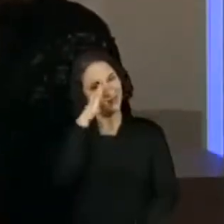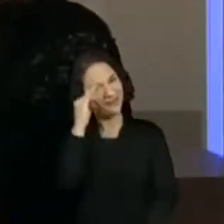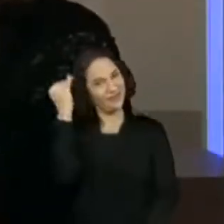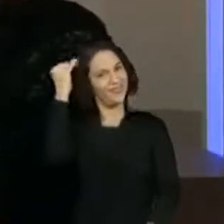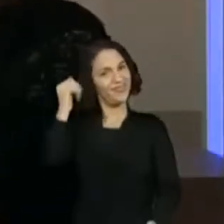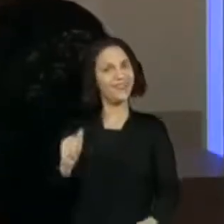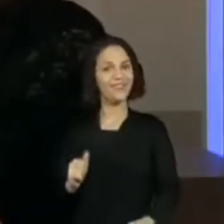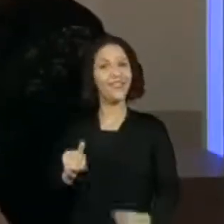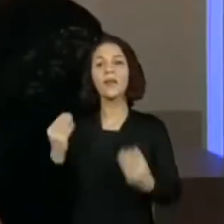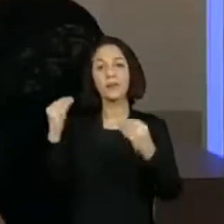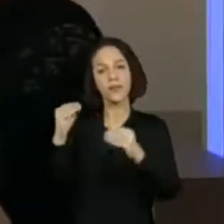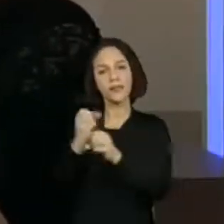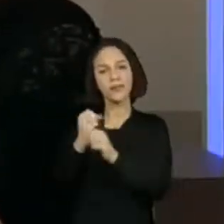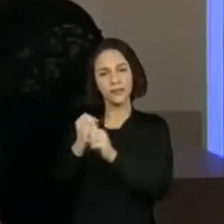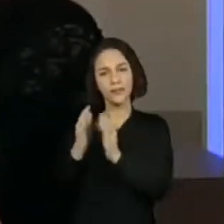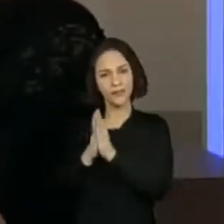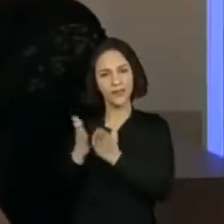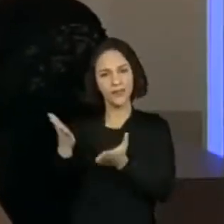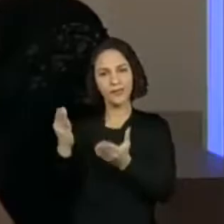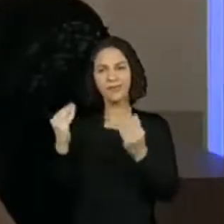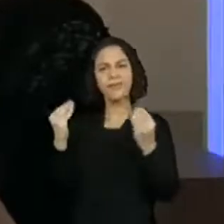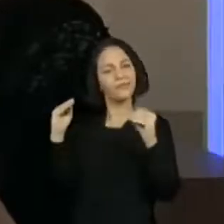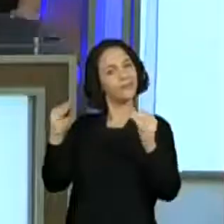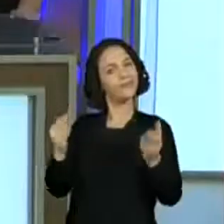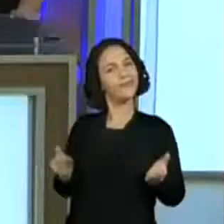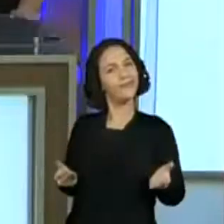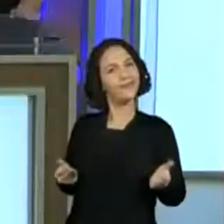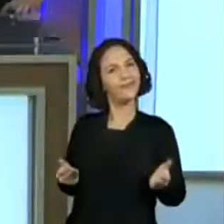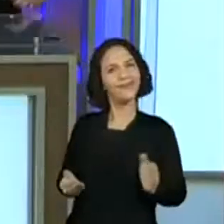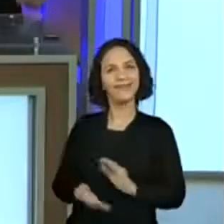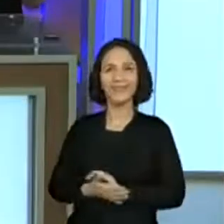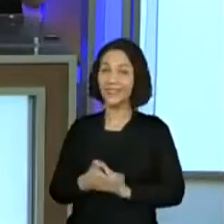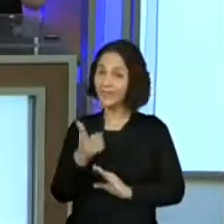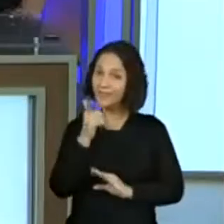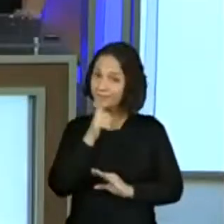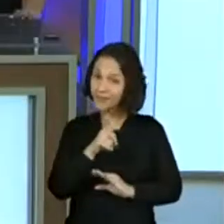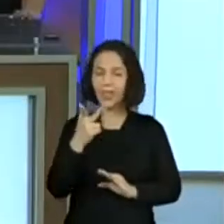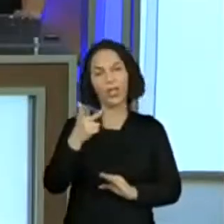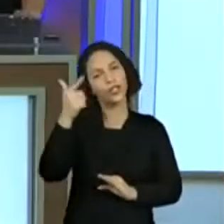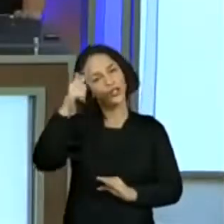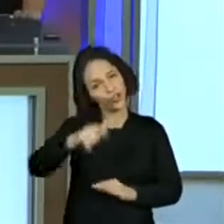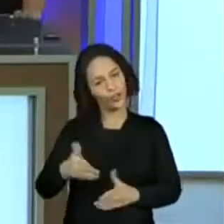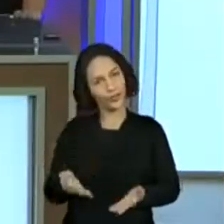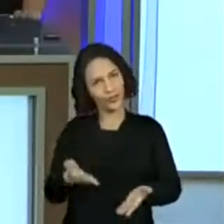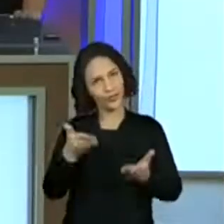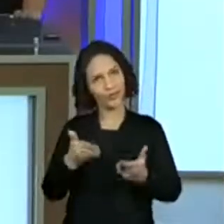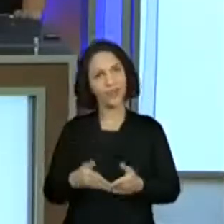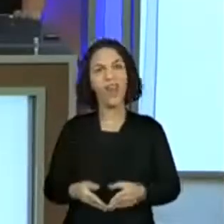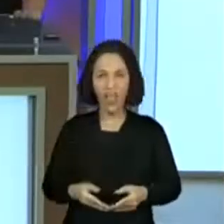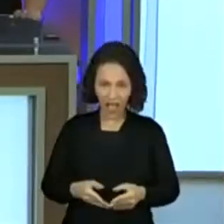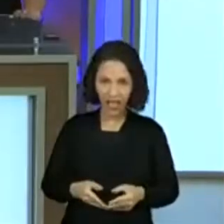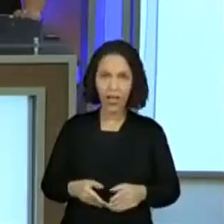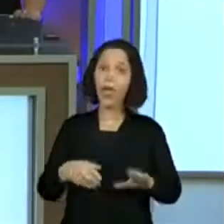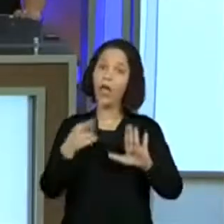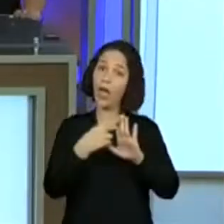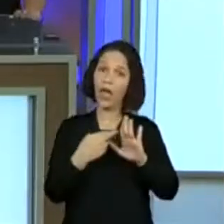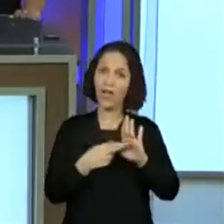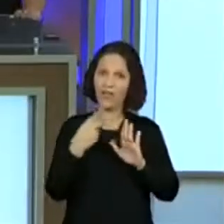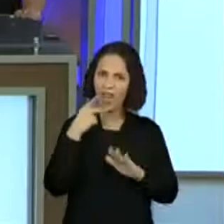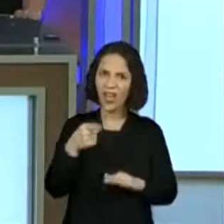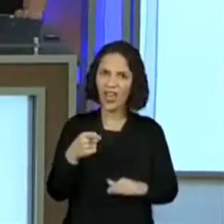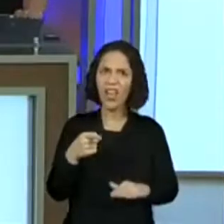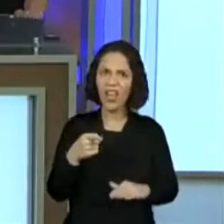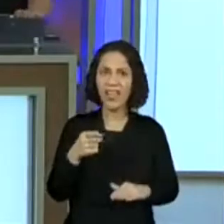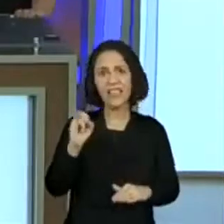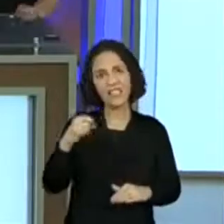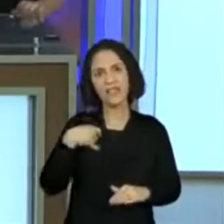Ponto. Coloquem aí meu ponto, por favor. Um ponto para a Prorê. E aí, se ela acertou, você joga de novo. É isso? É assim. É? Tira o que eu